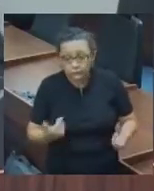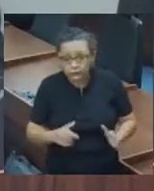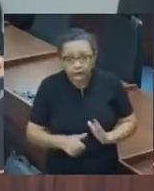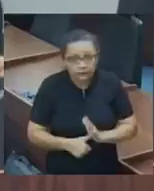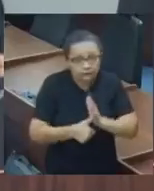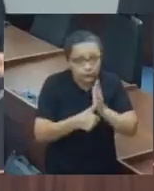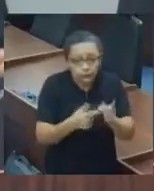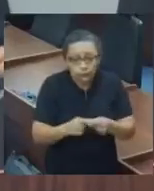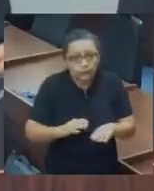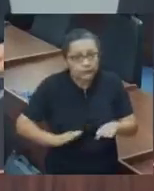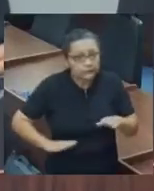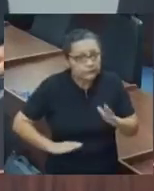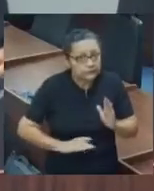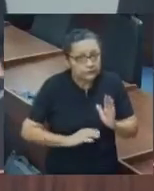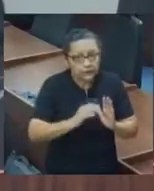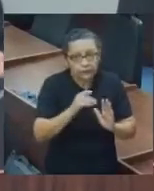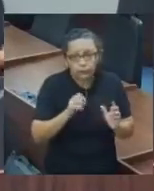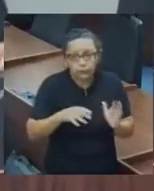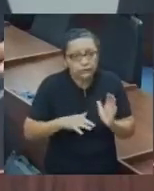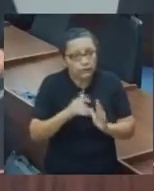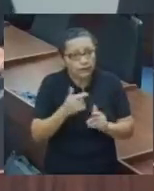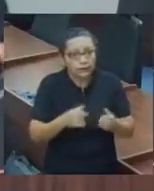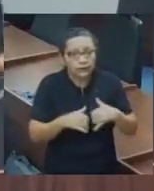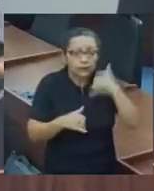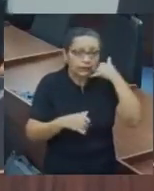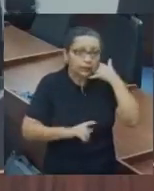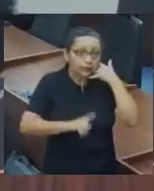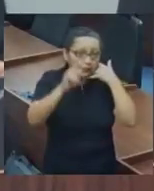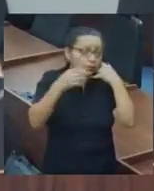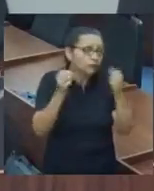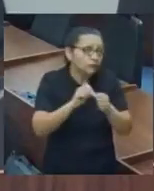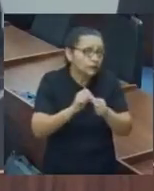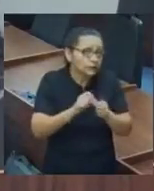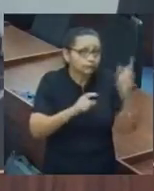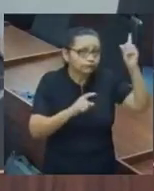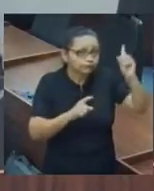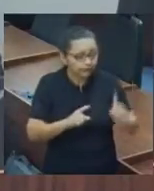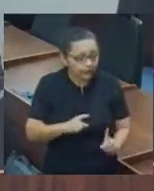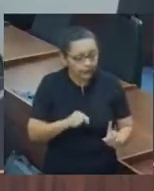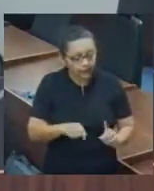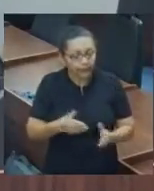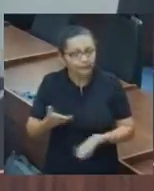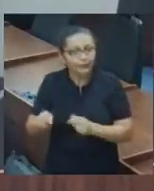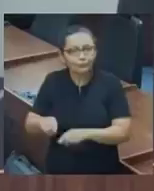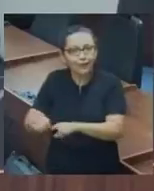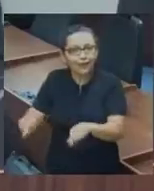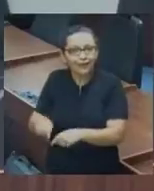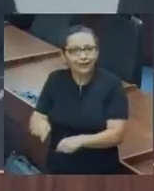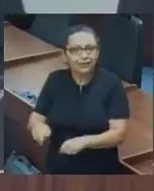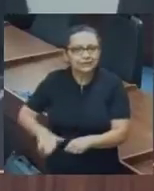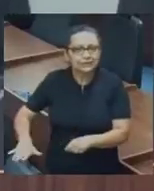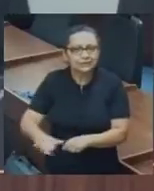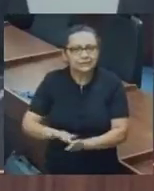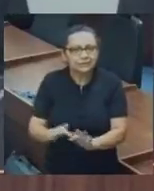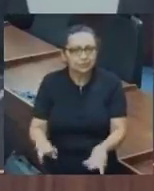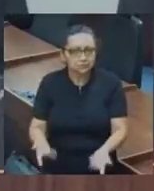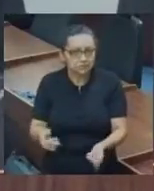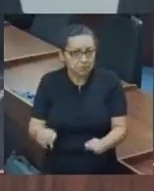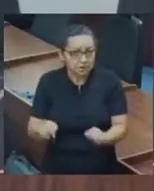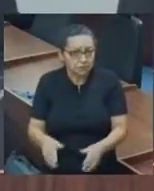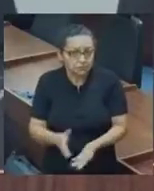a escada a não ser fã então desce a gente atende lá no setor de de atendimento lá